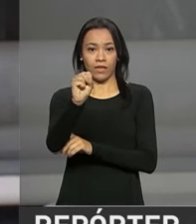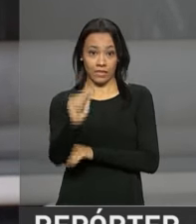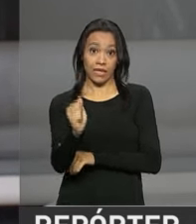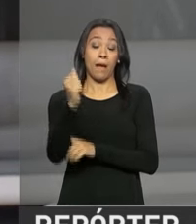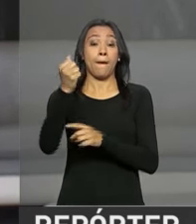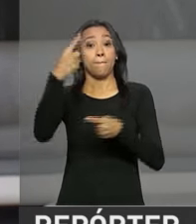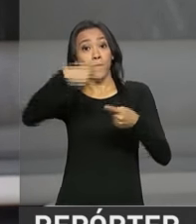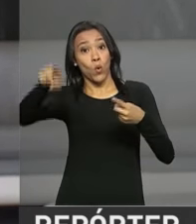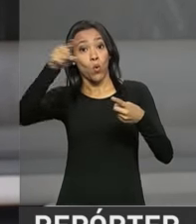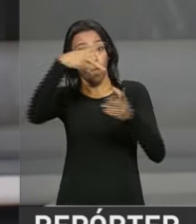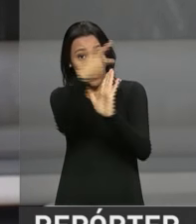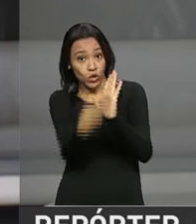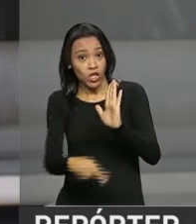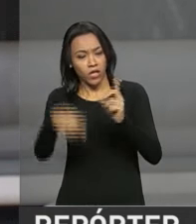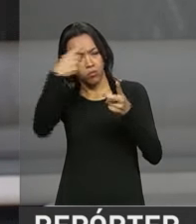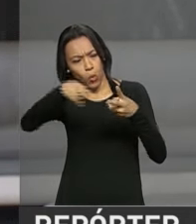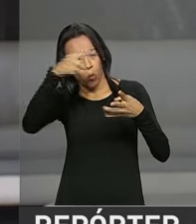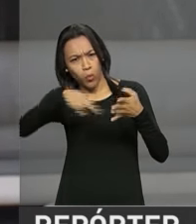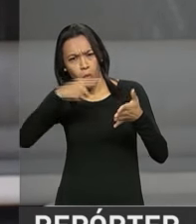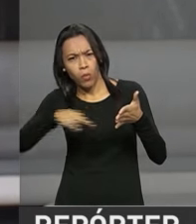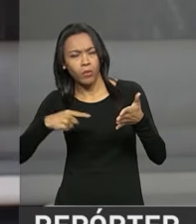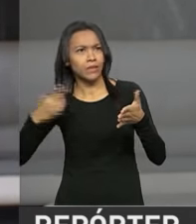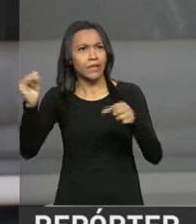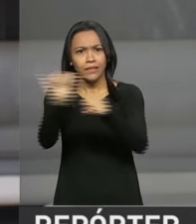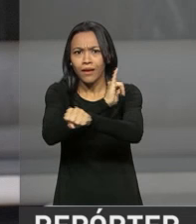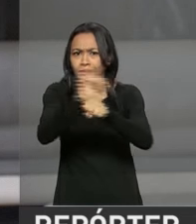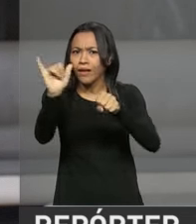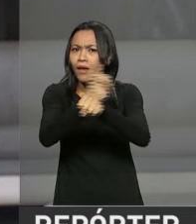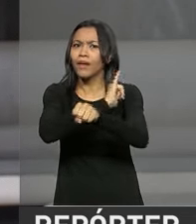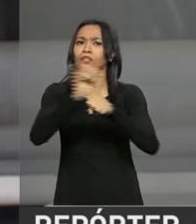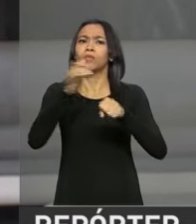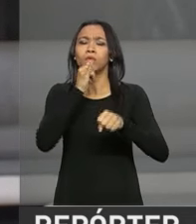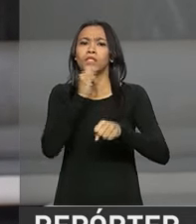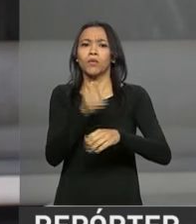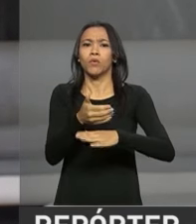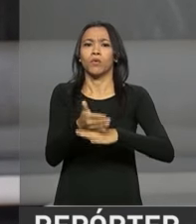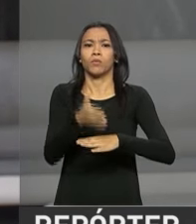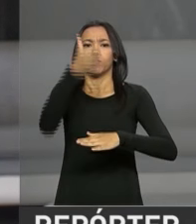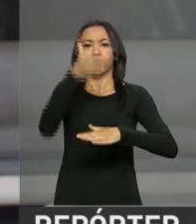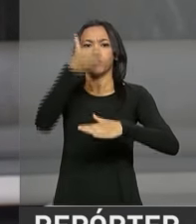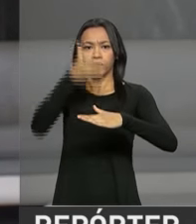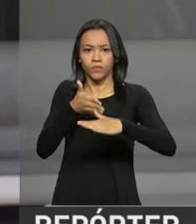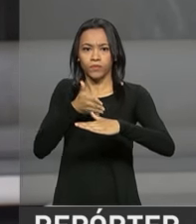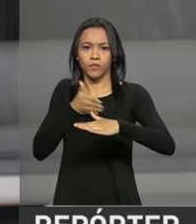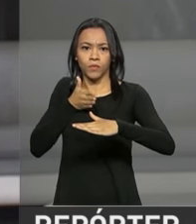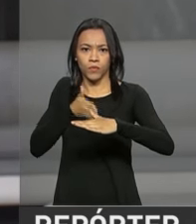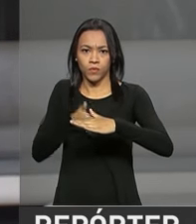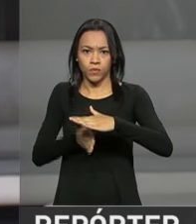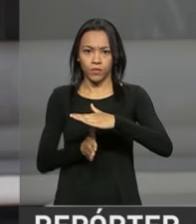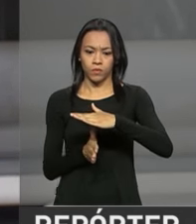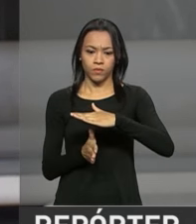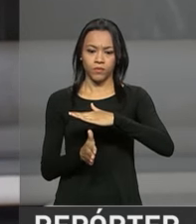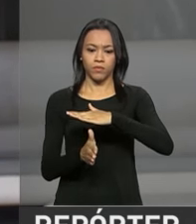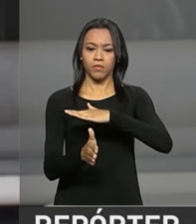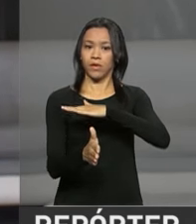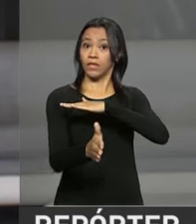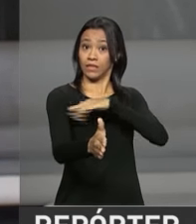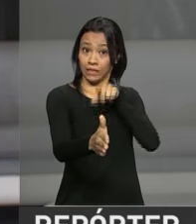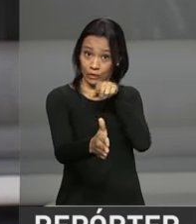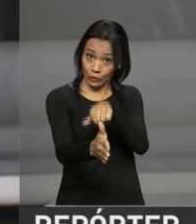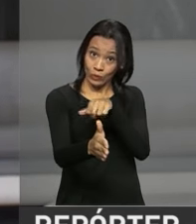considerados estratégicos para o país, como o submarino nuclear e também a segurança cibernética,